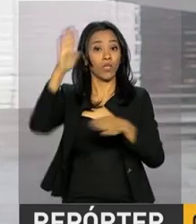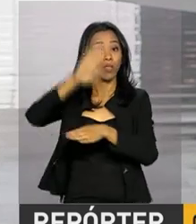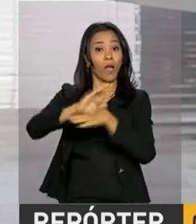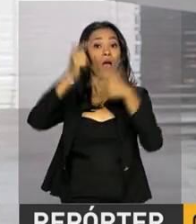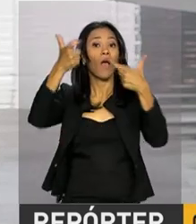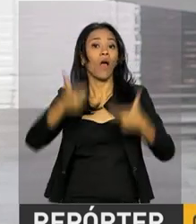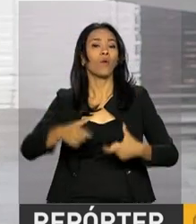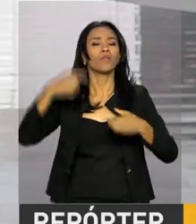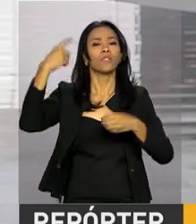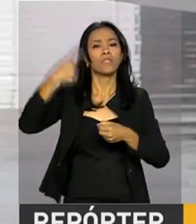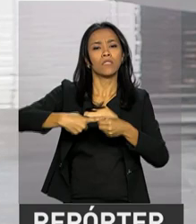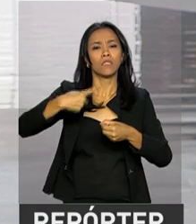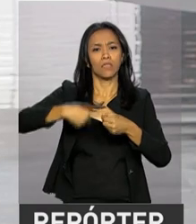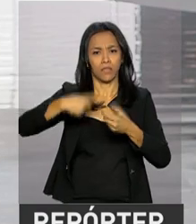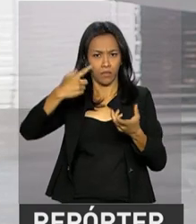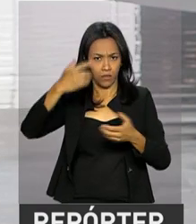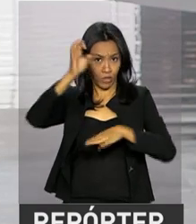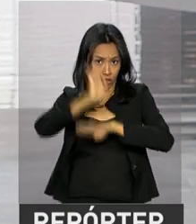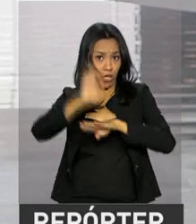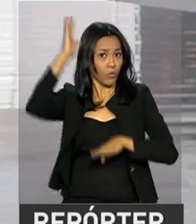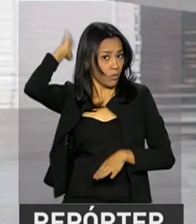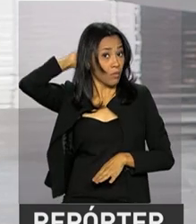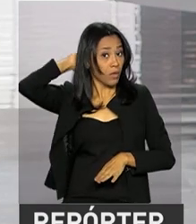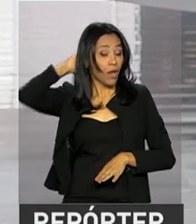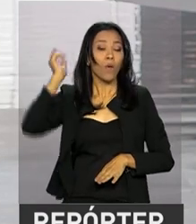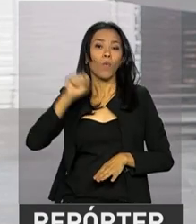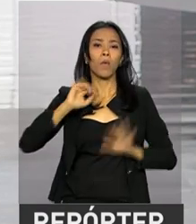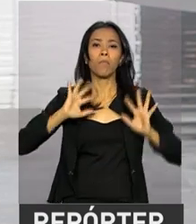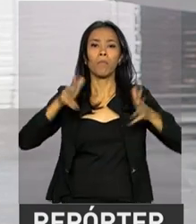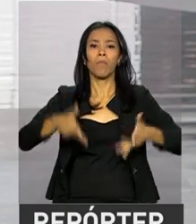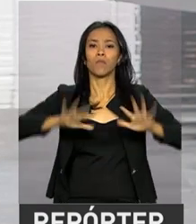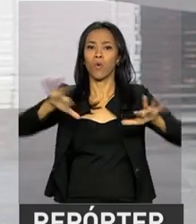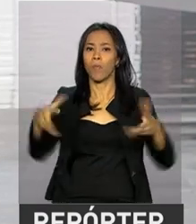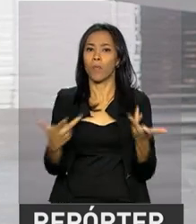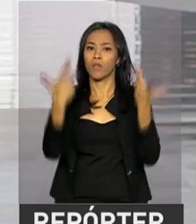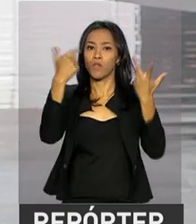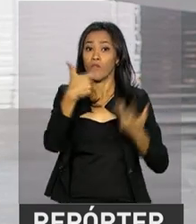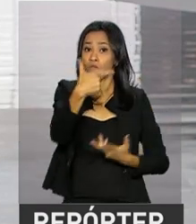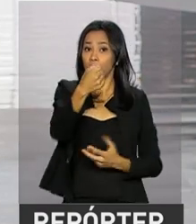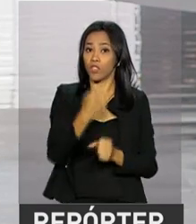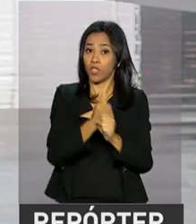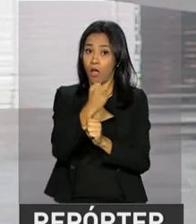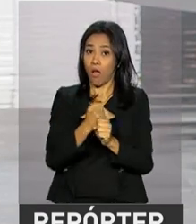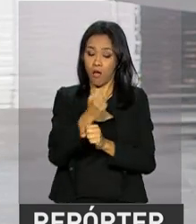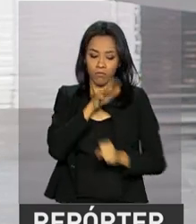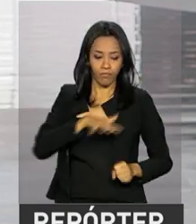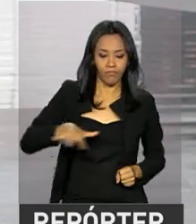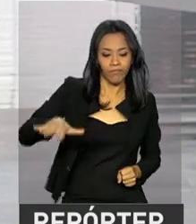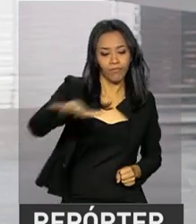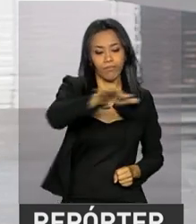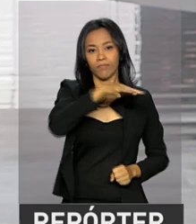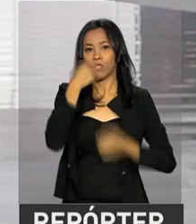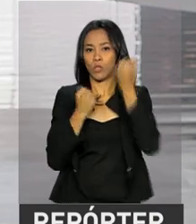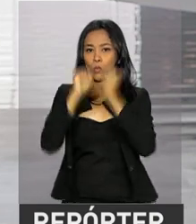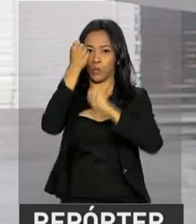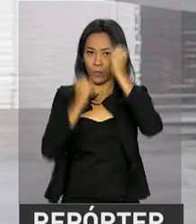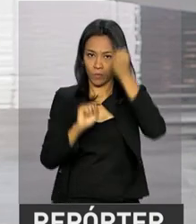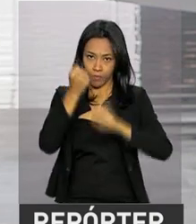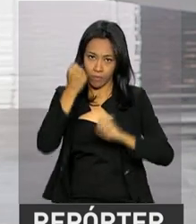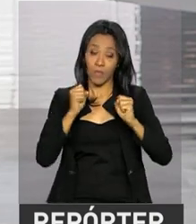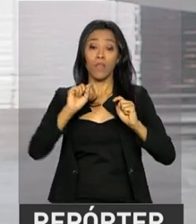paraná ele participa da solenidade em comemoração aos 20 anos do complexo industrial da cidade e depois